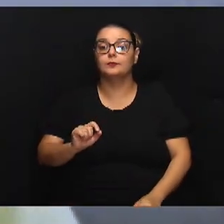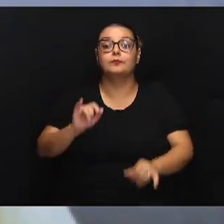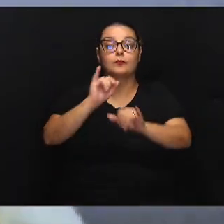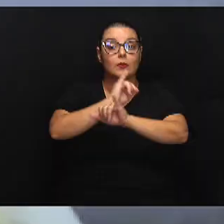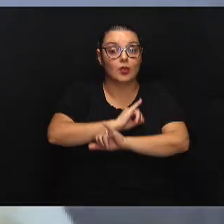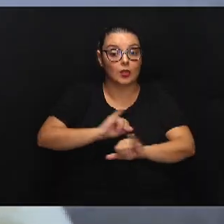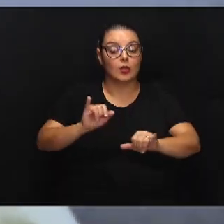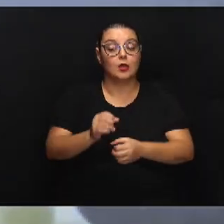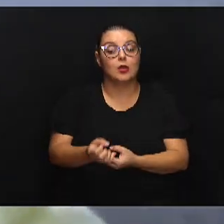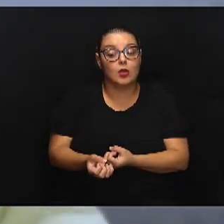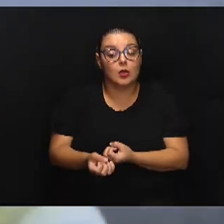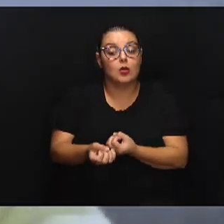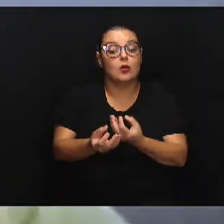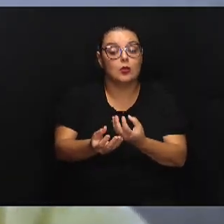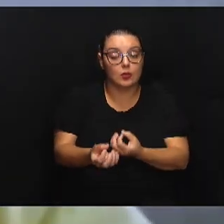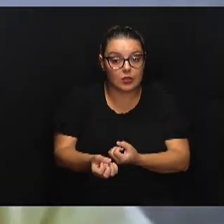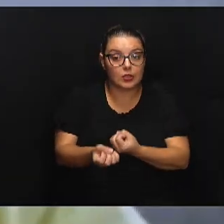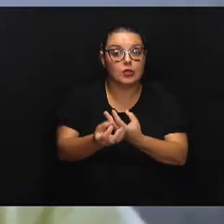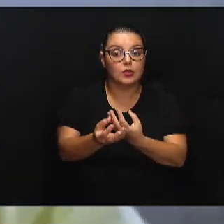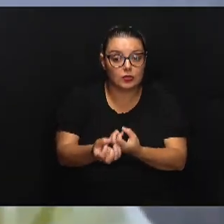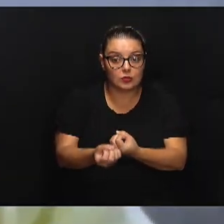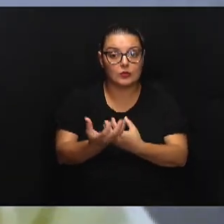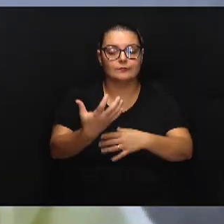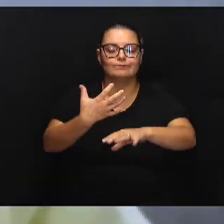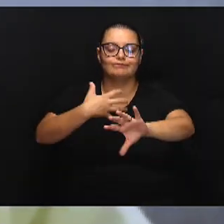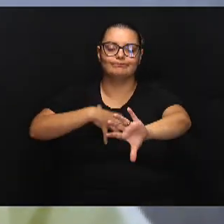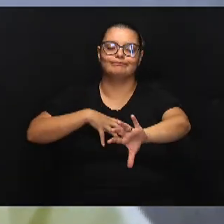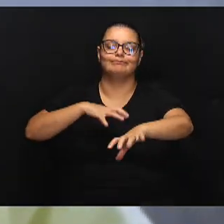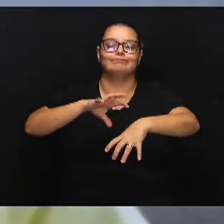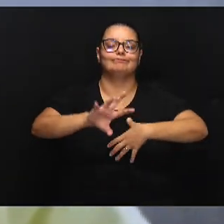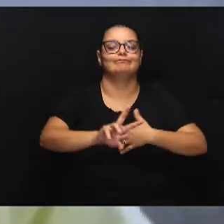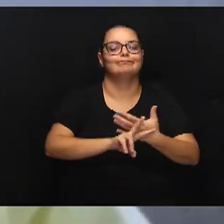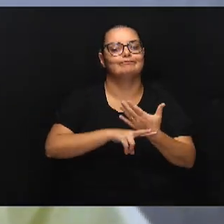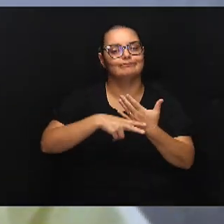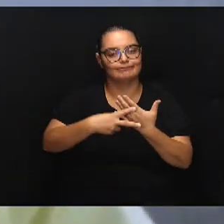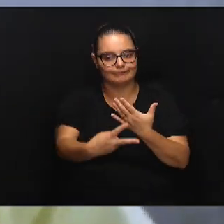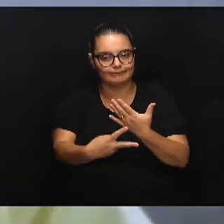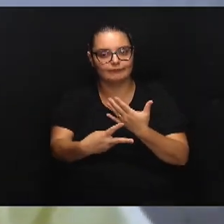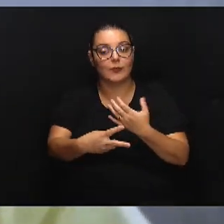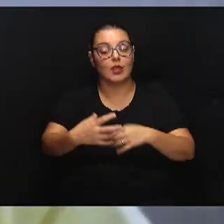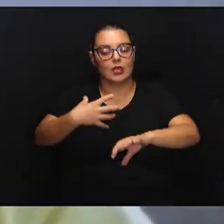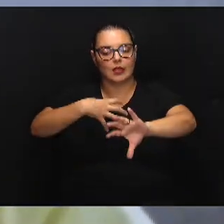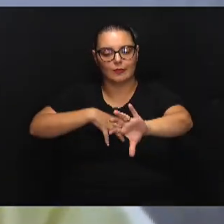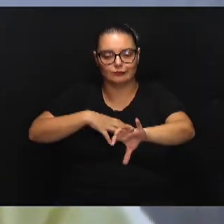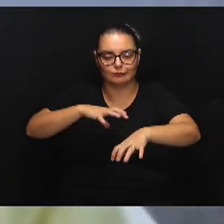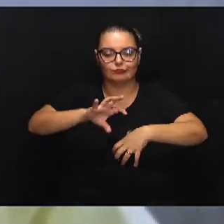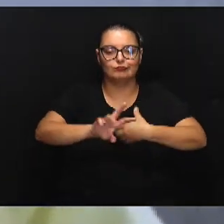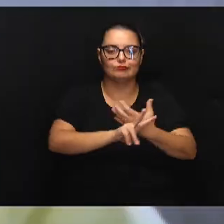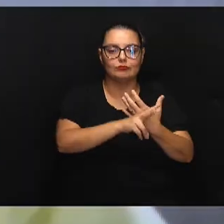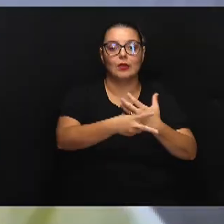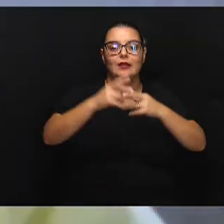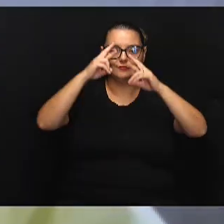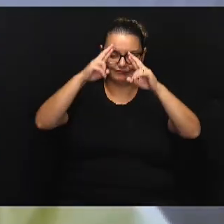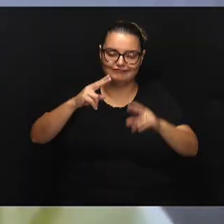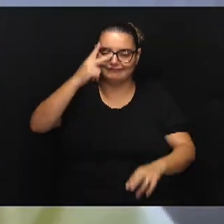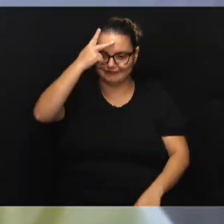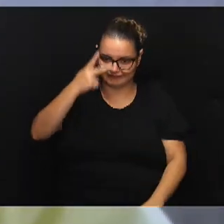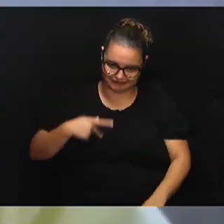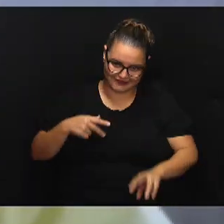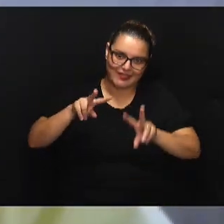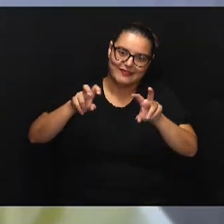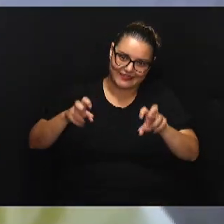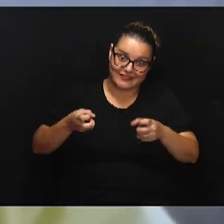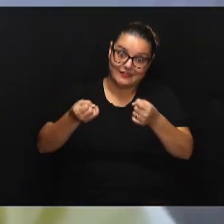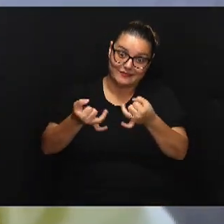informação gera empatia, e empatia gera respeito. Eu acho que o próprio tema já fala